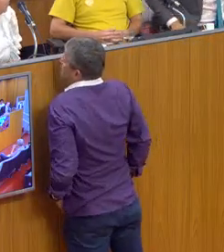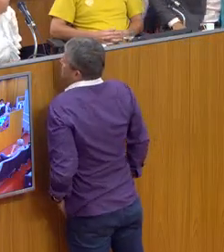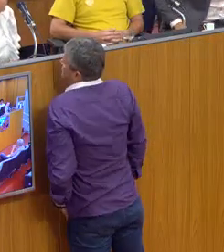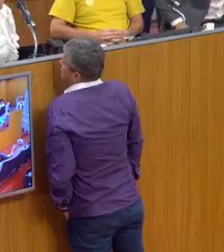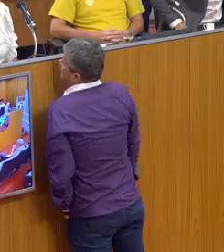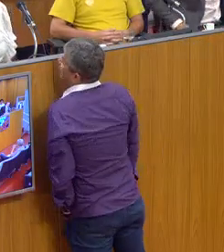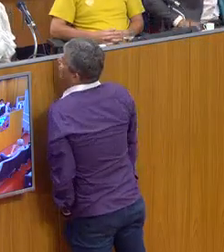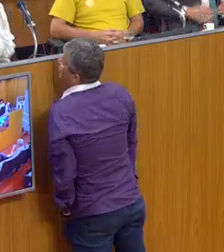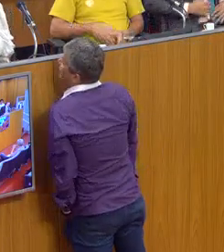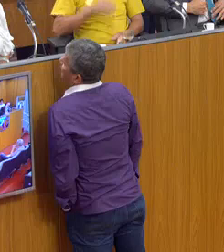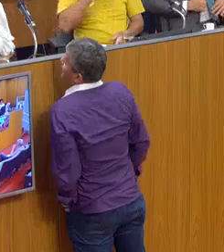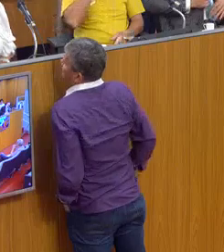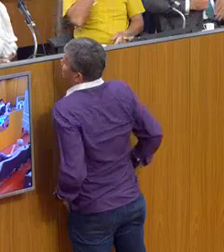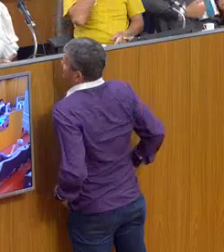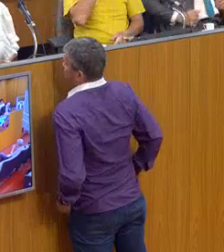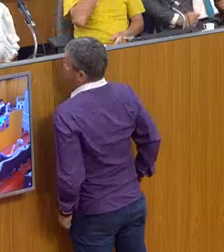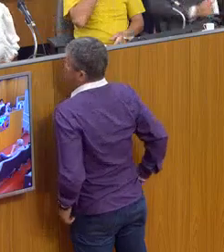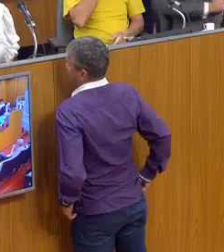defesa consumidor